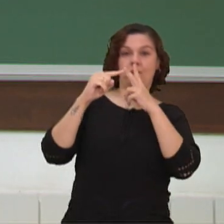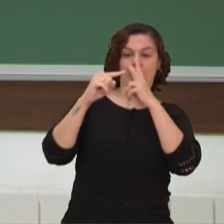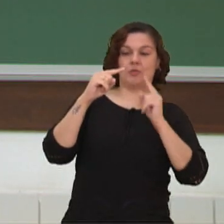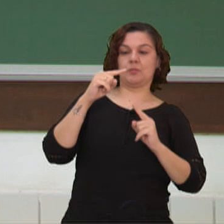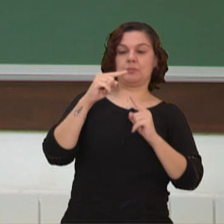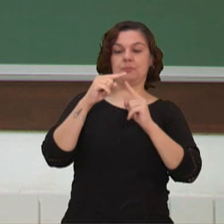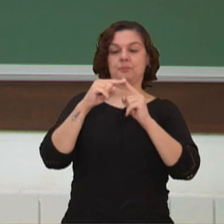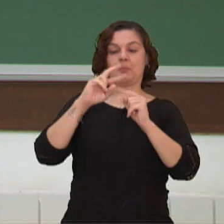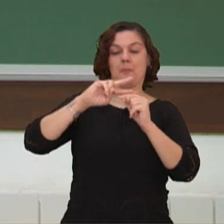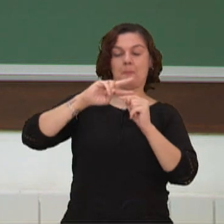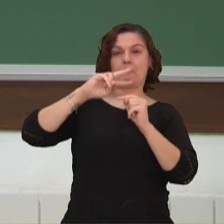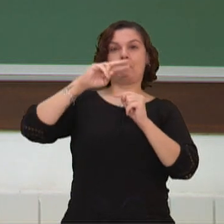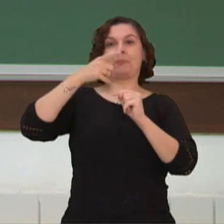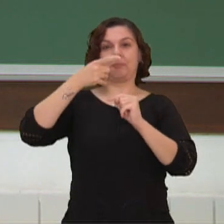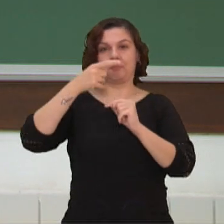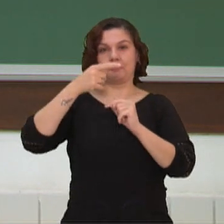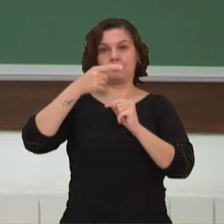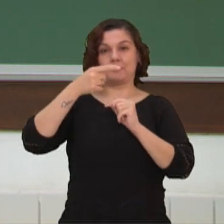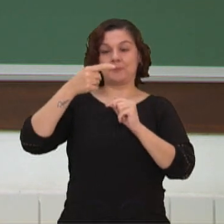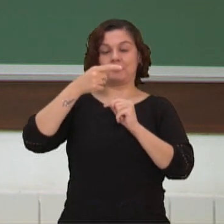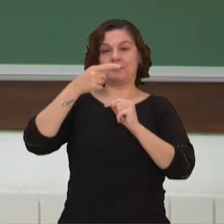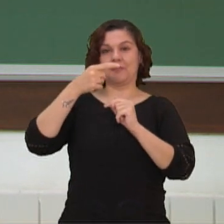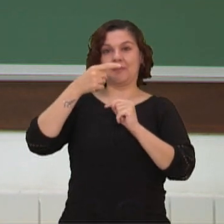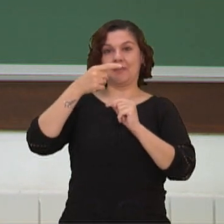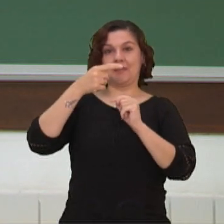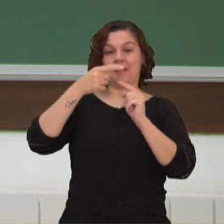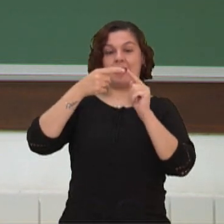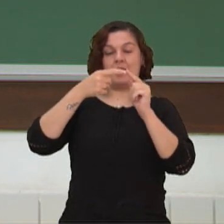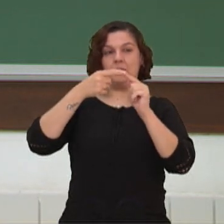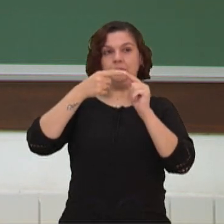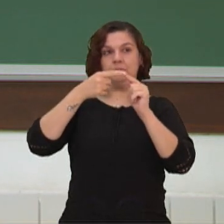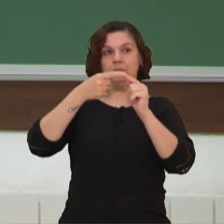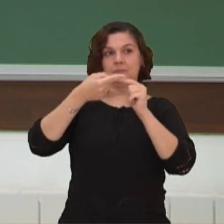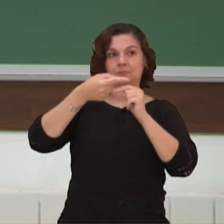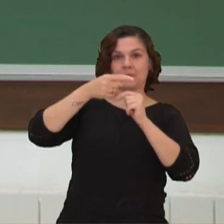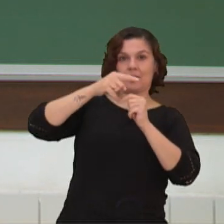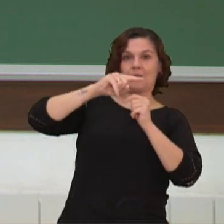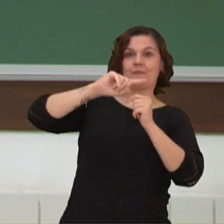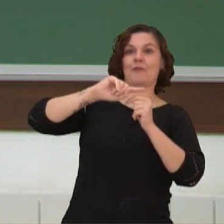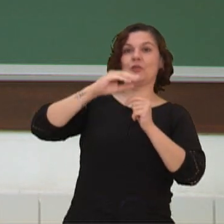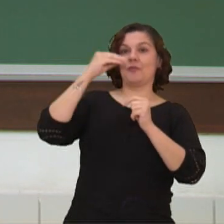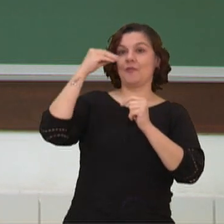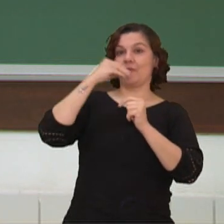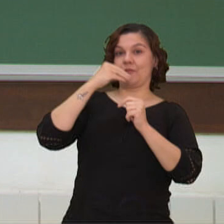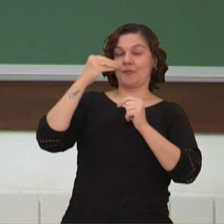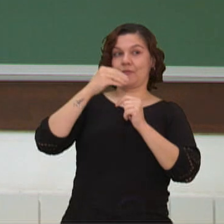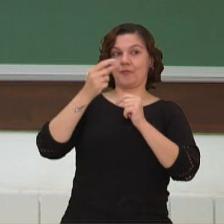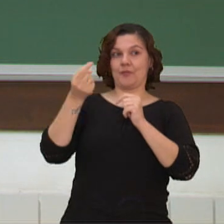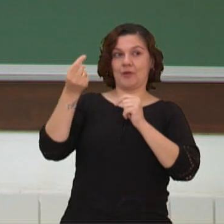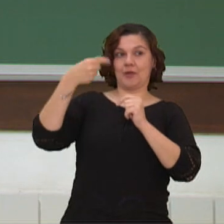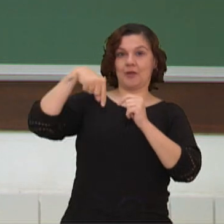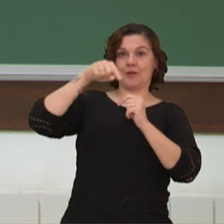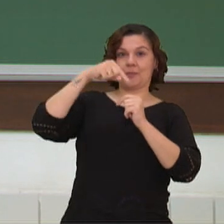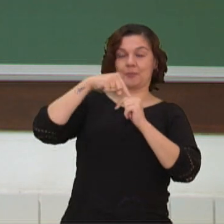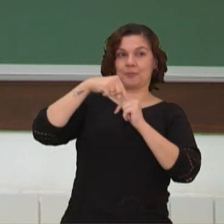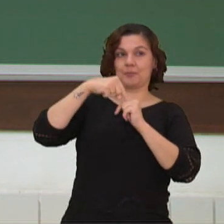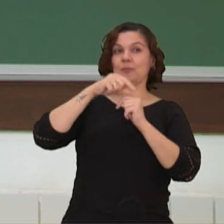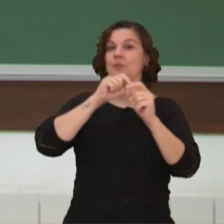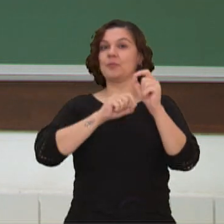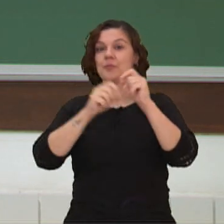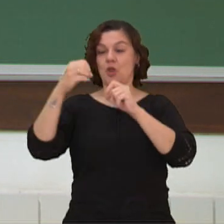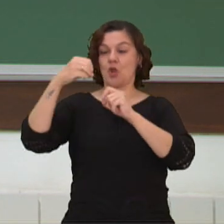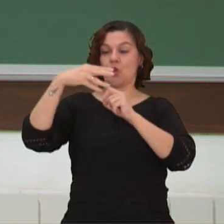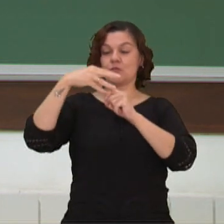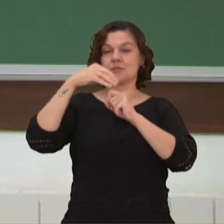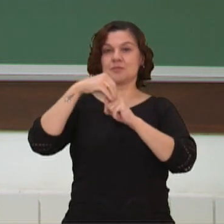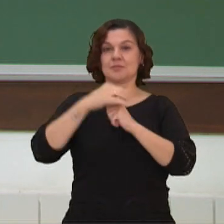energia, salta para a camada mais distante. Quando ele volta, ele devolve essa energia na forma de